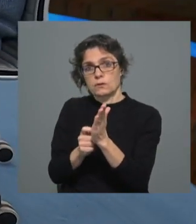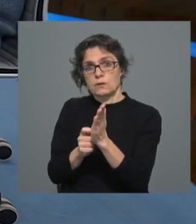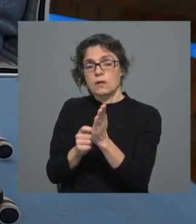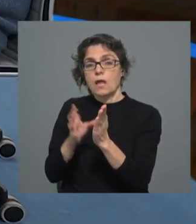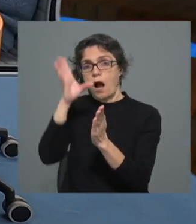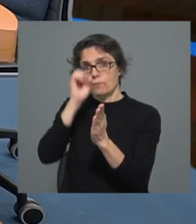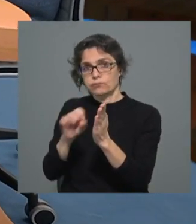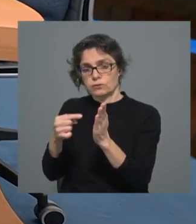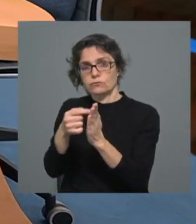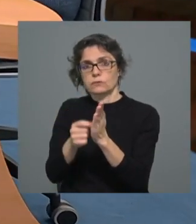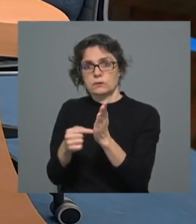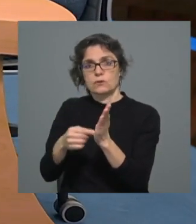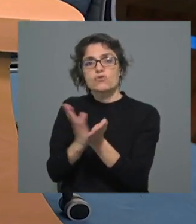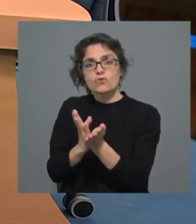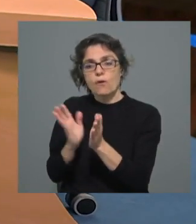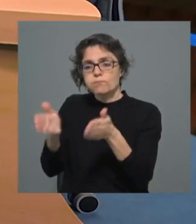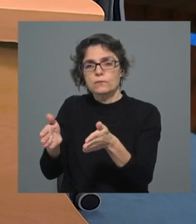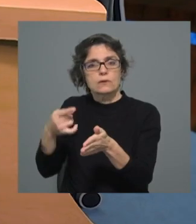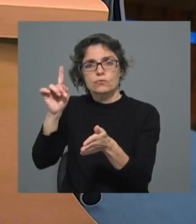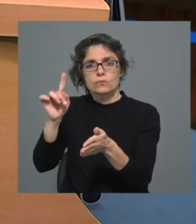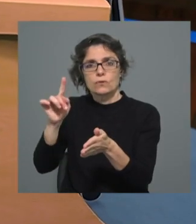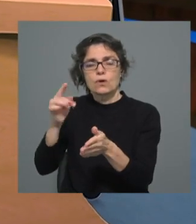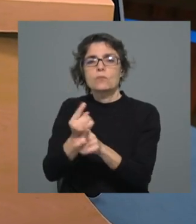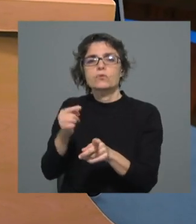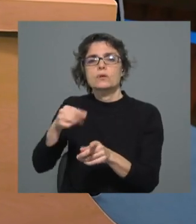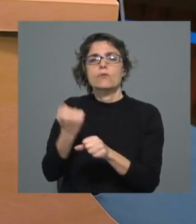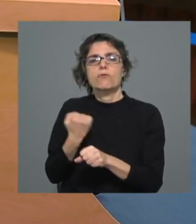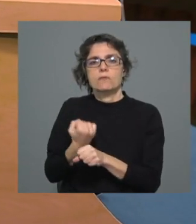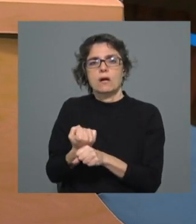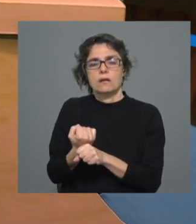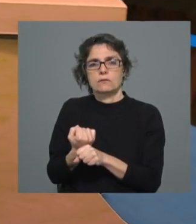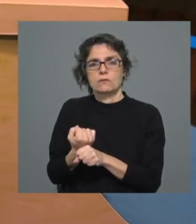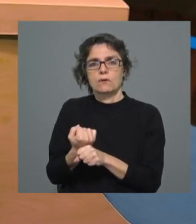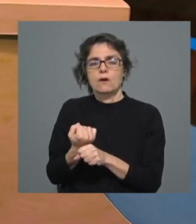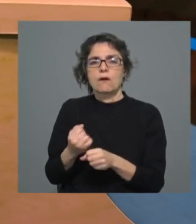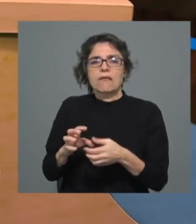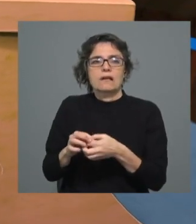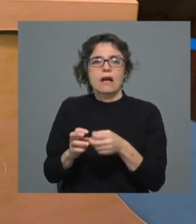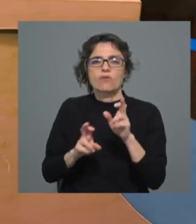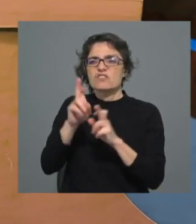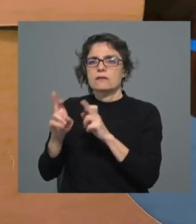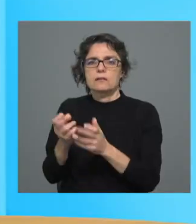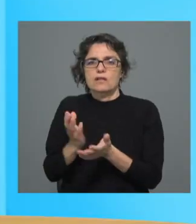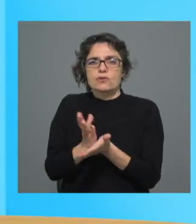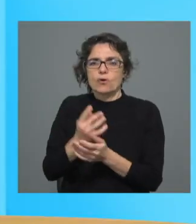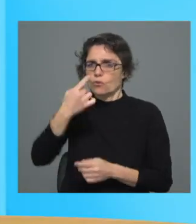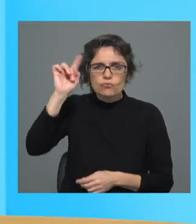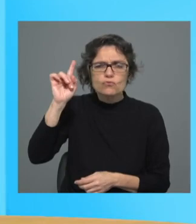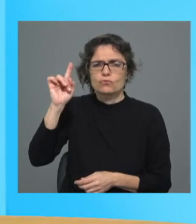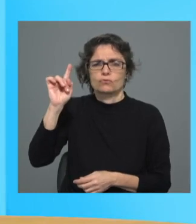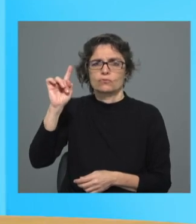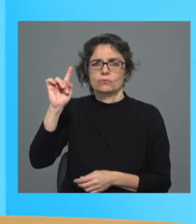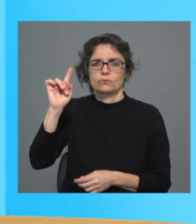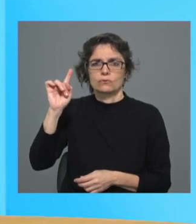O trabalho neste campo não acaba com o tratamento estatístico, judicial, o que quisermos, dessa famosa